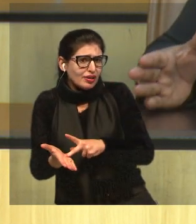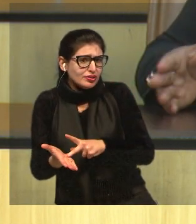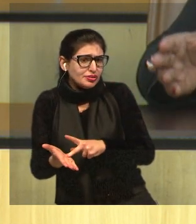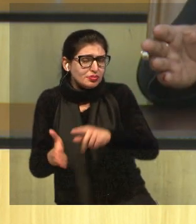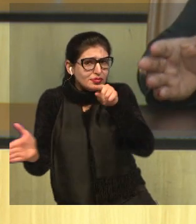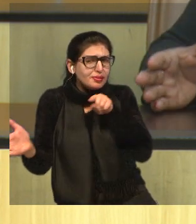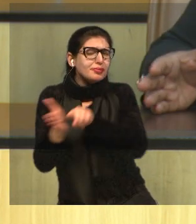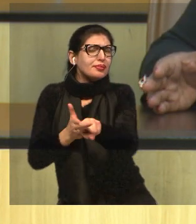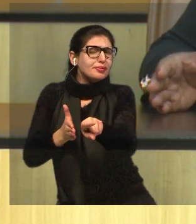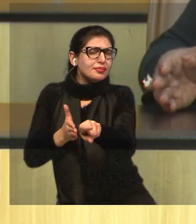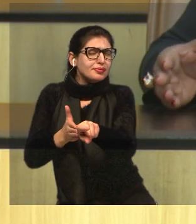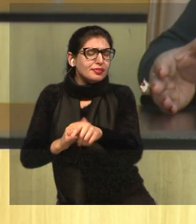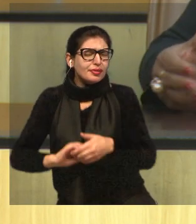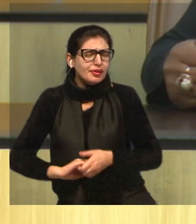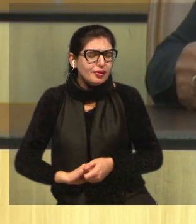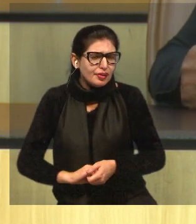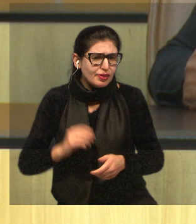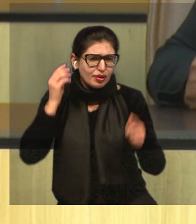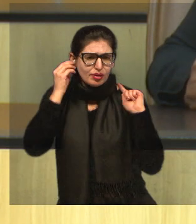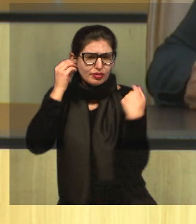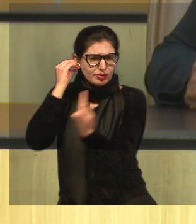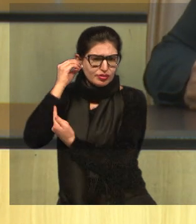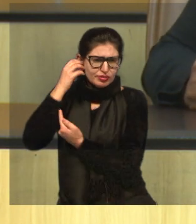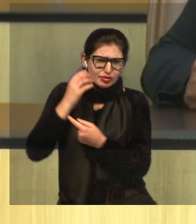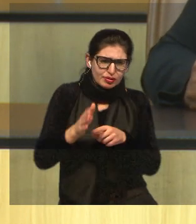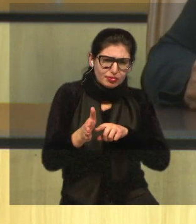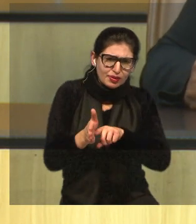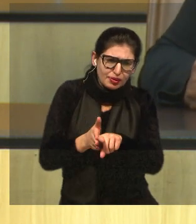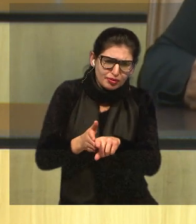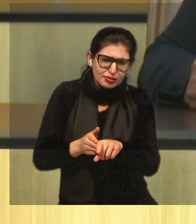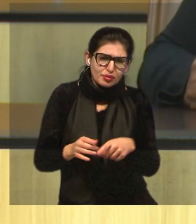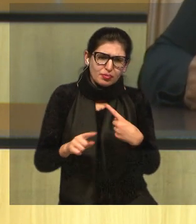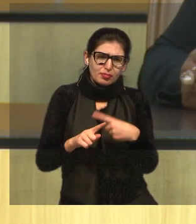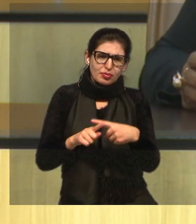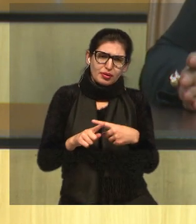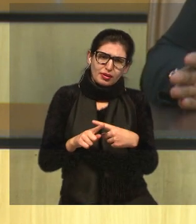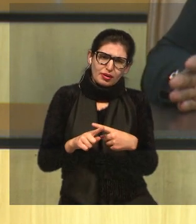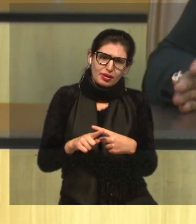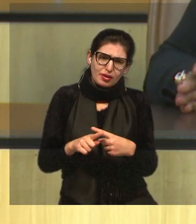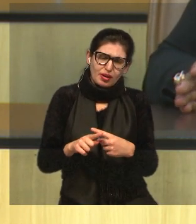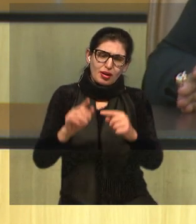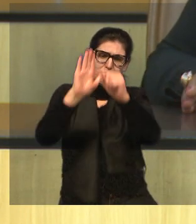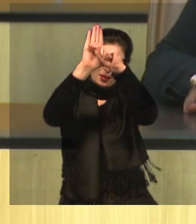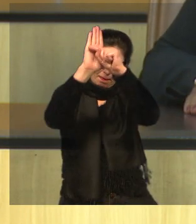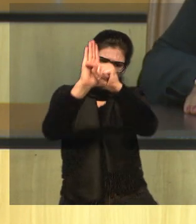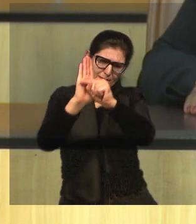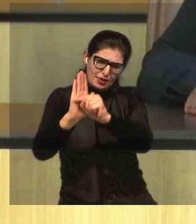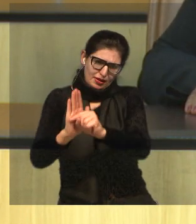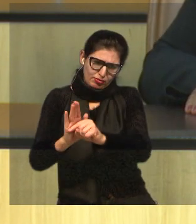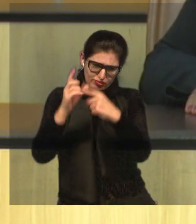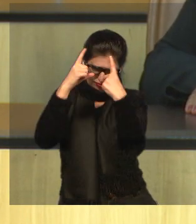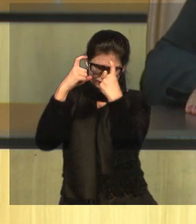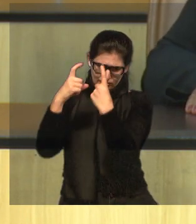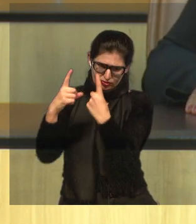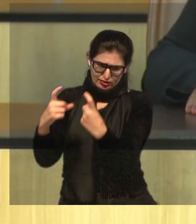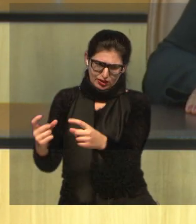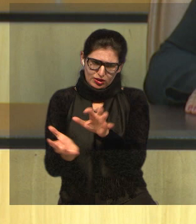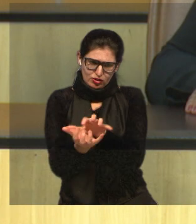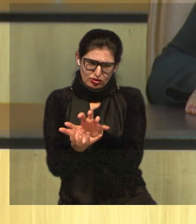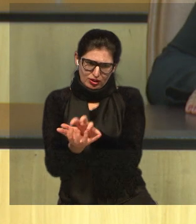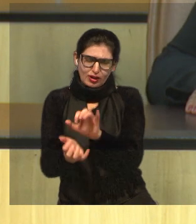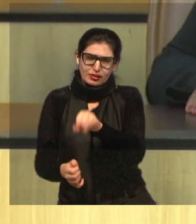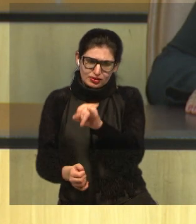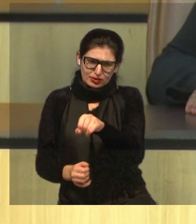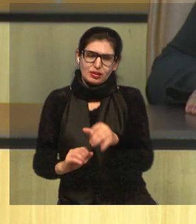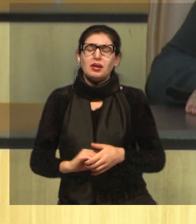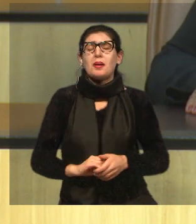pronta, realmente está protegendo, porque esse índice de Jacareí tem diminuído, mas não podemos fechar os olhos. A prostituição em